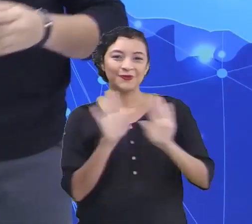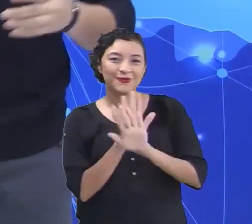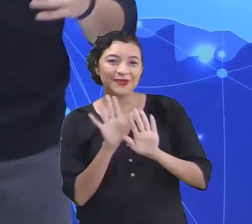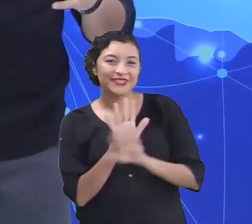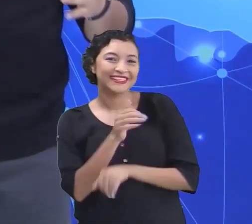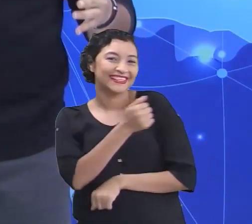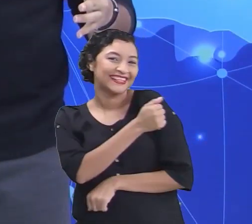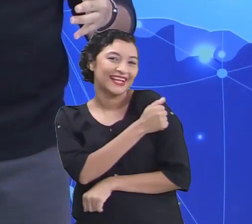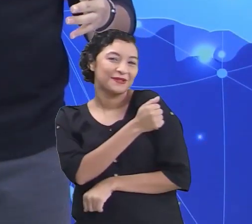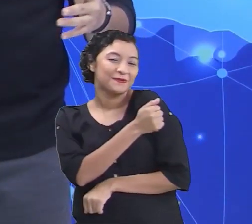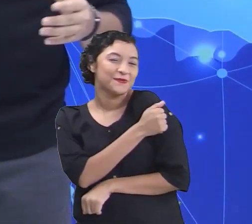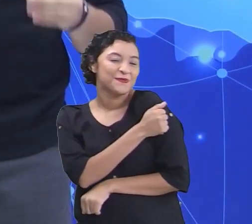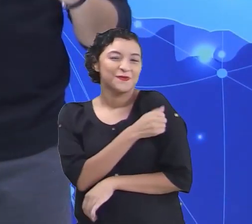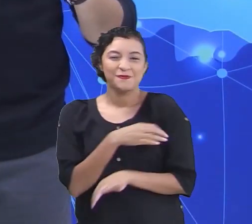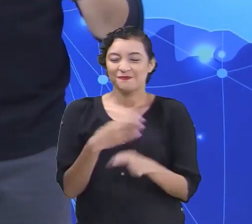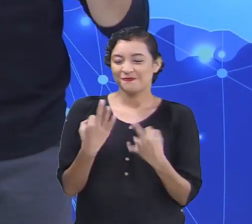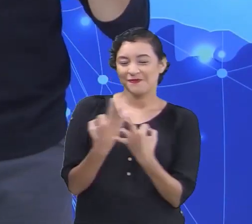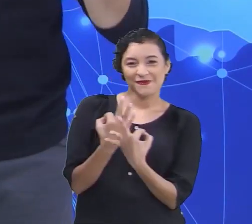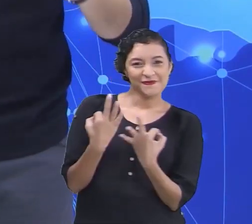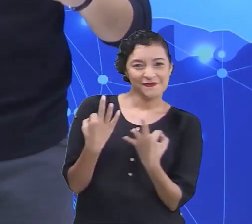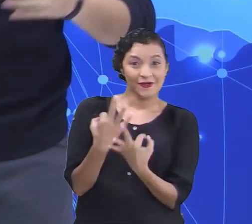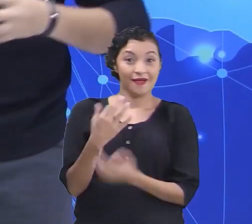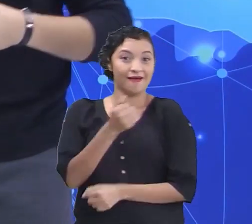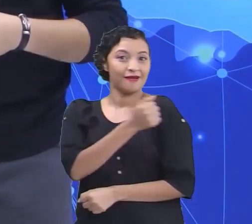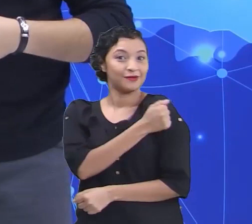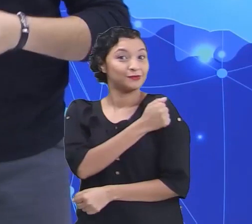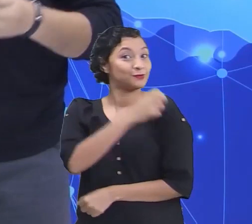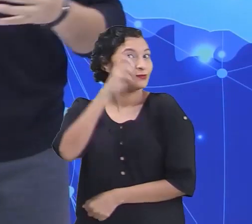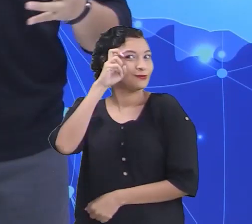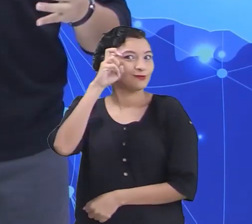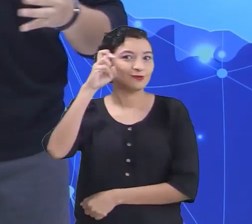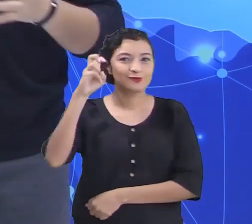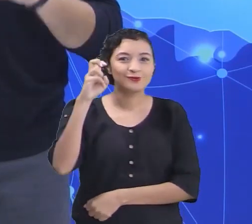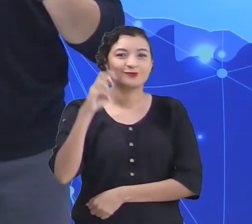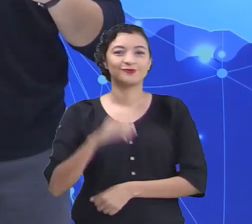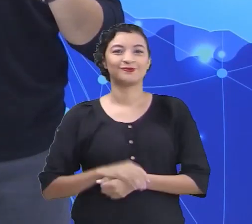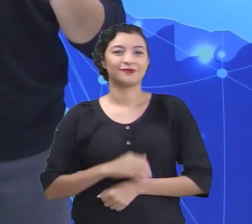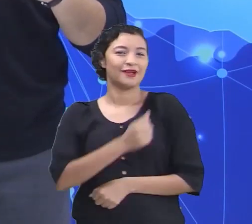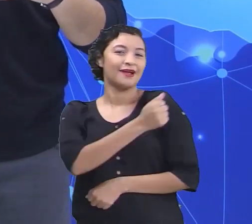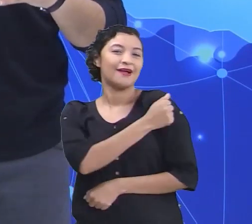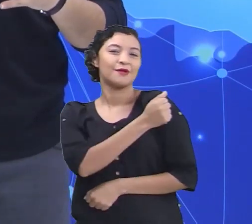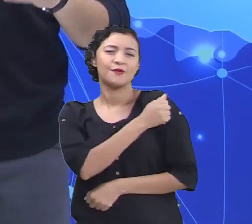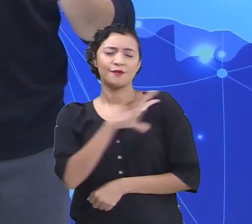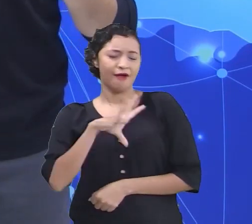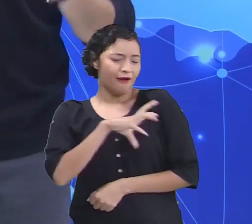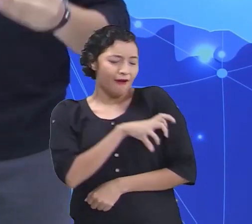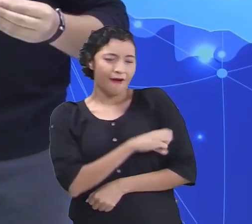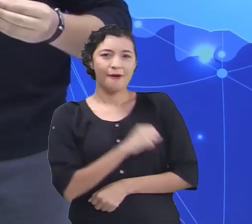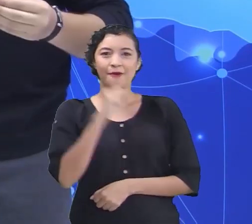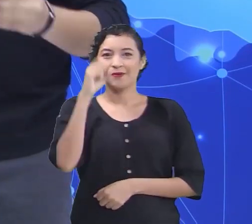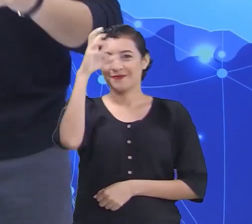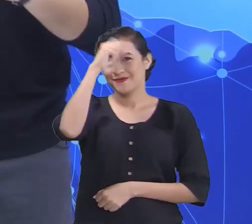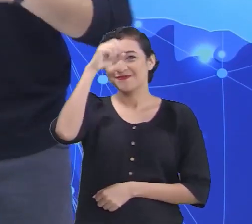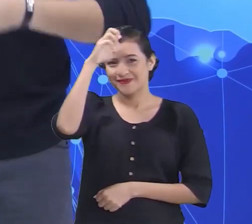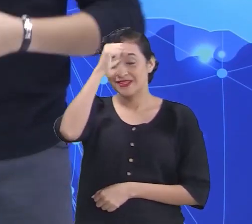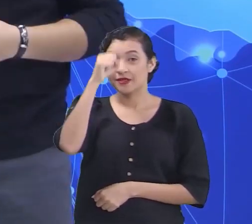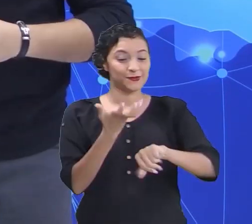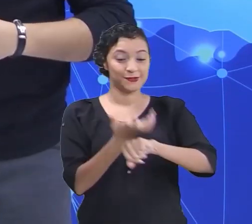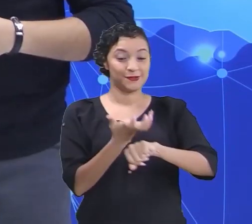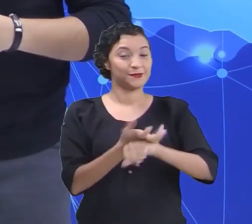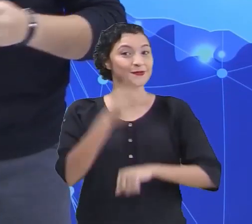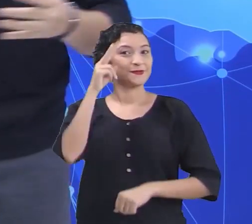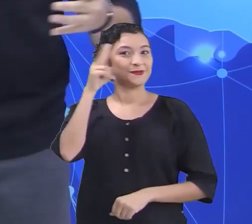Olá, alunos maravilhosos, alunos inteligentes, alunos que amam aprender. Estamos hoje aqui